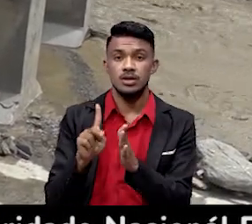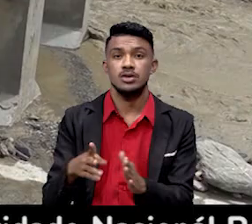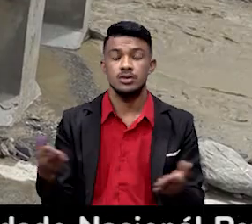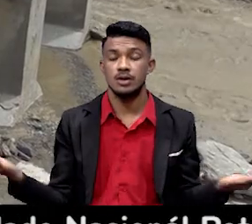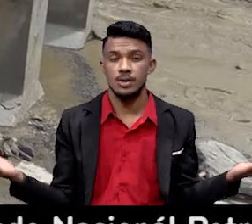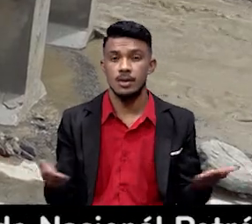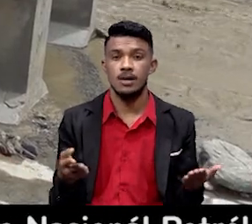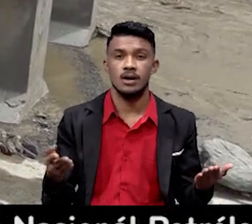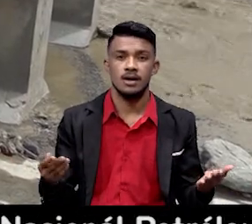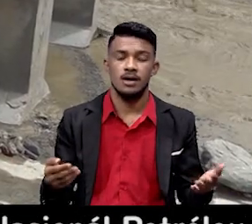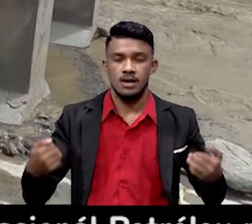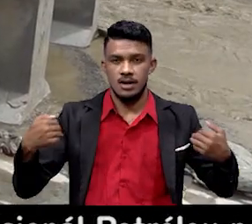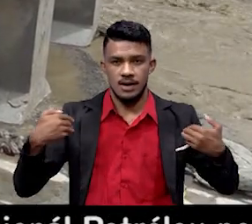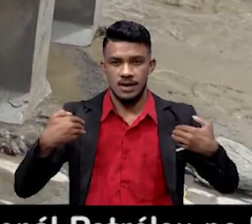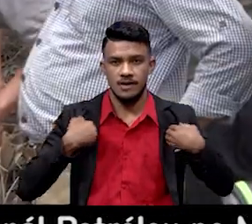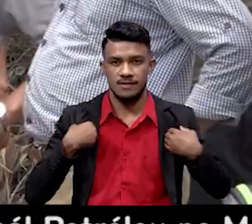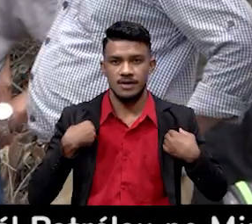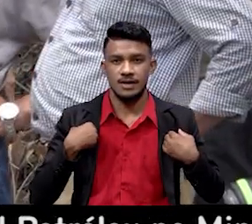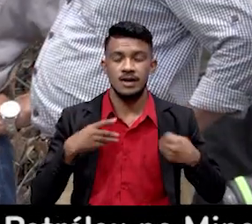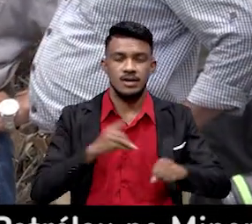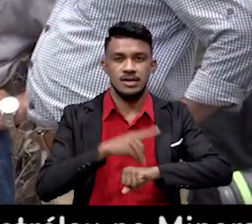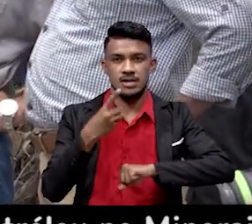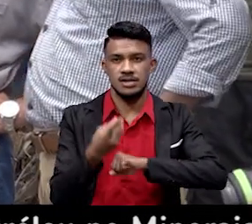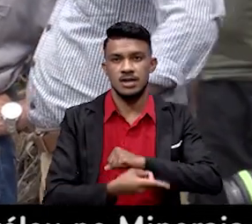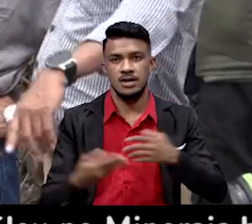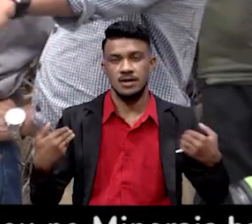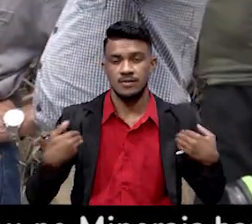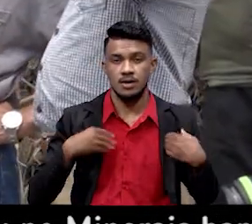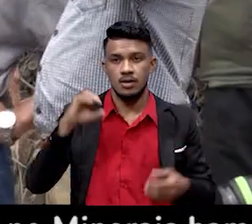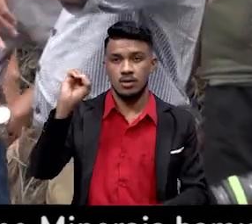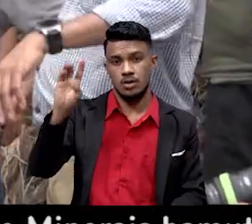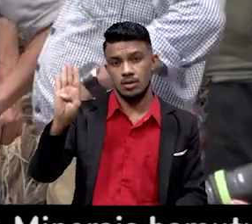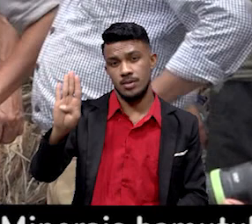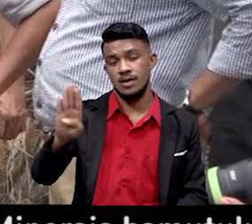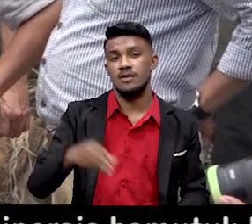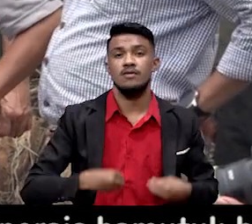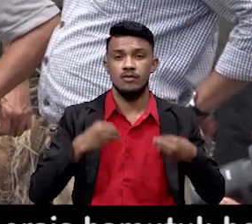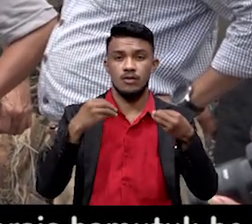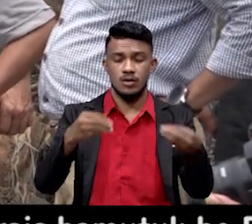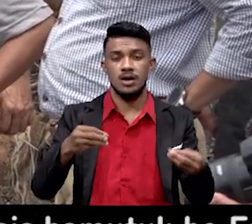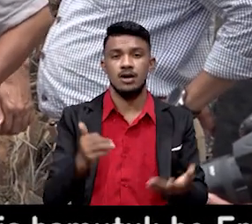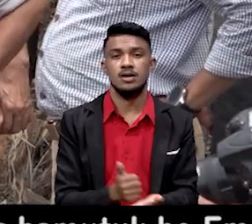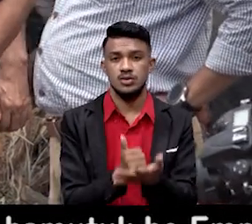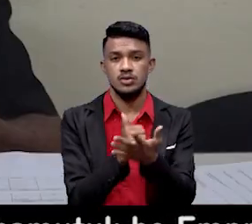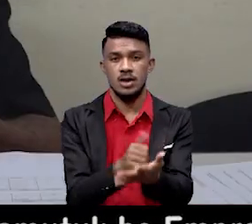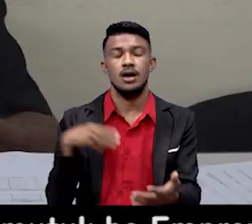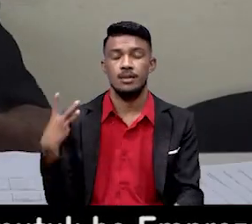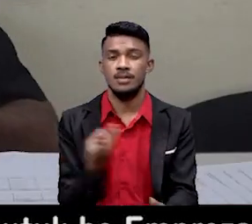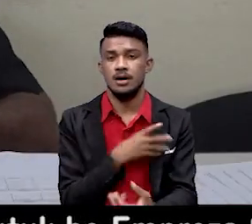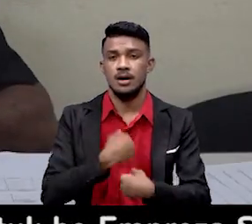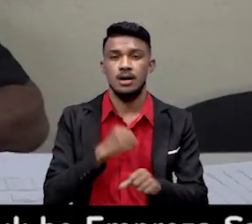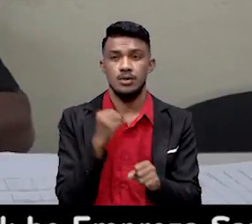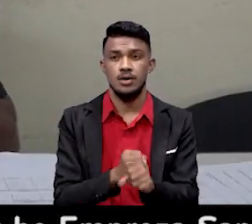durante tanto calamidade acontece, né? E obras públicas a foram assistência. Nível 3, a me halo que